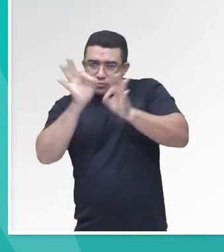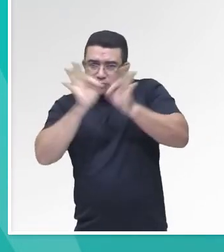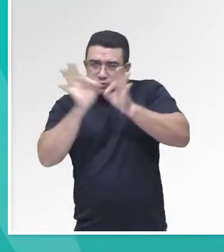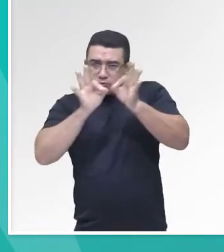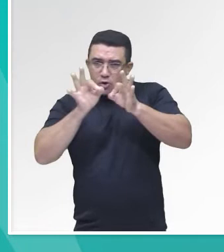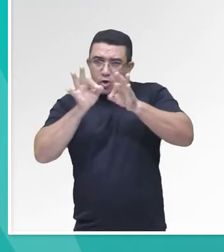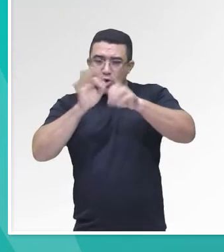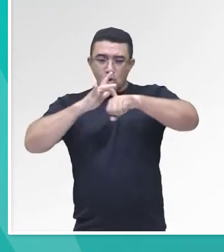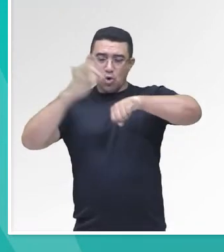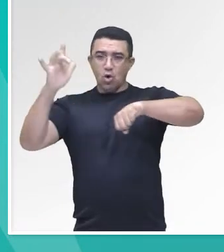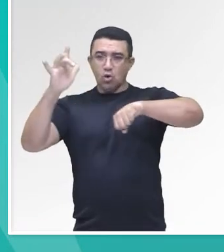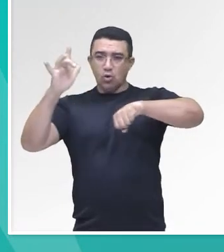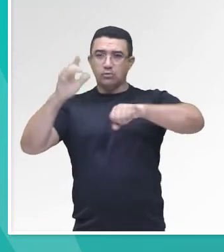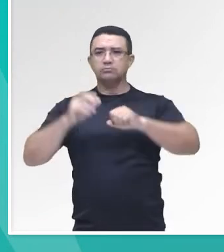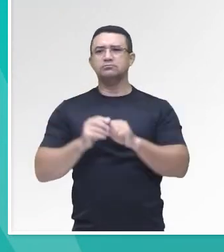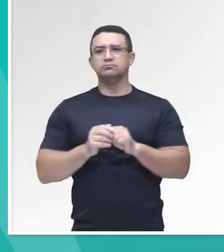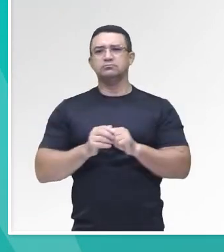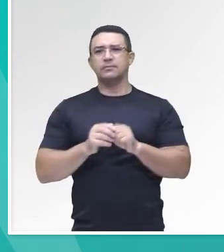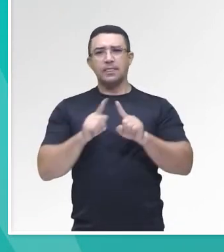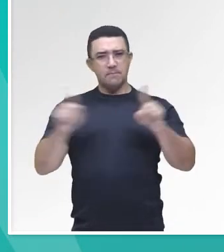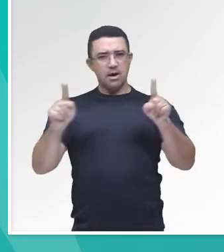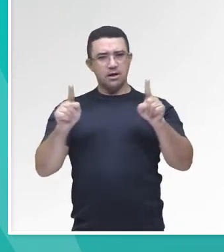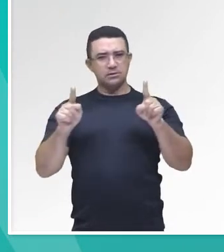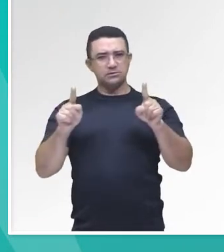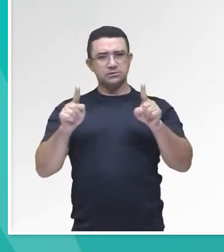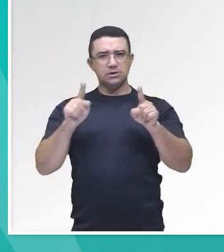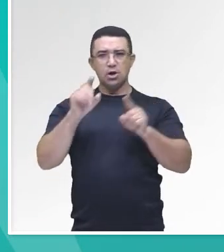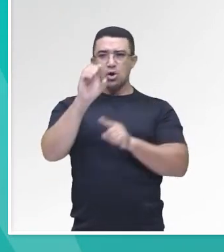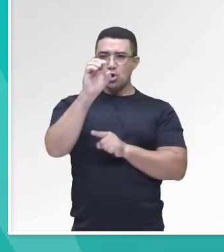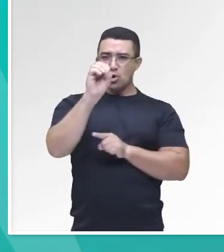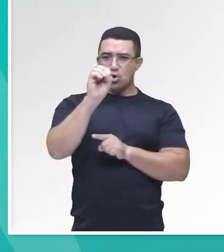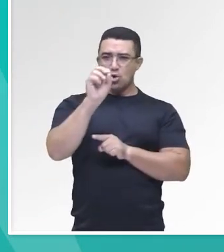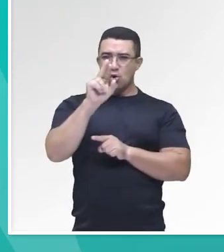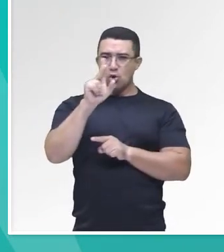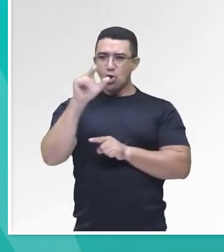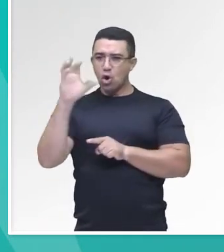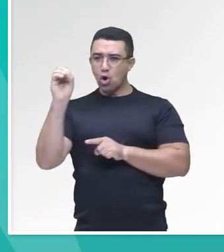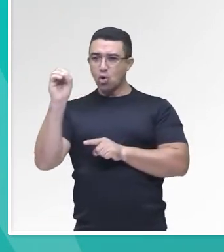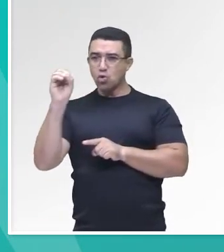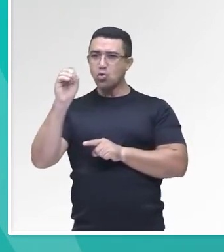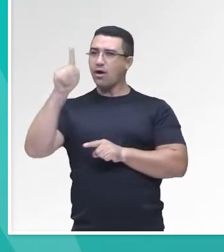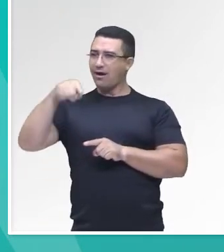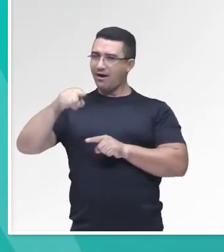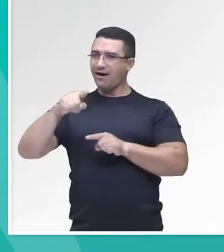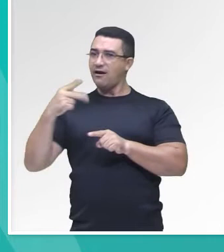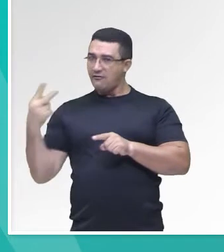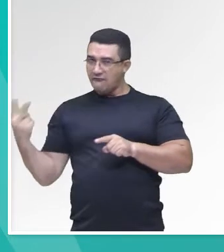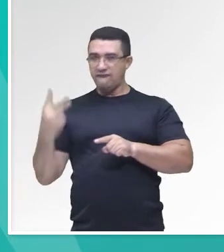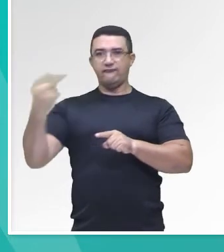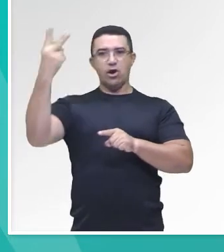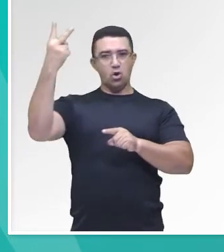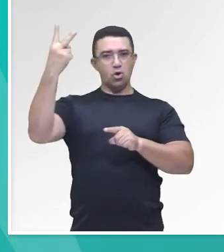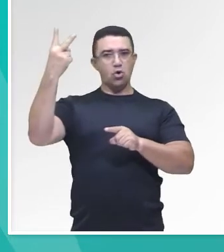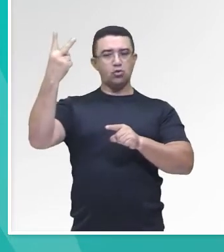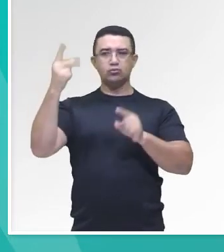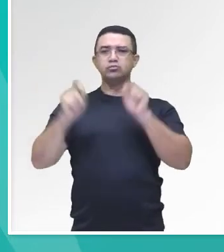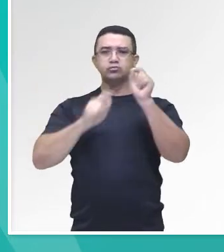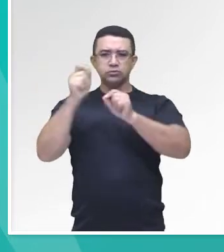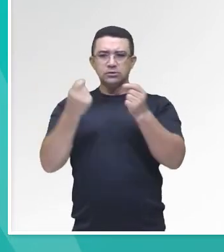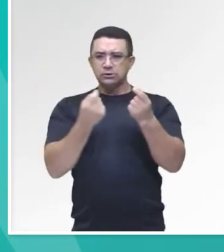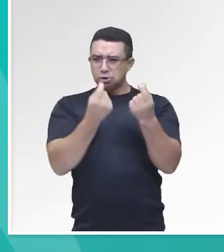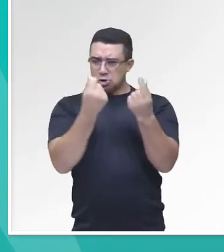um significado, não tem? Ele tem um significado de ele ser valoroso, de que ele representa riqueza,